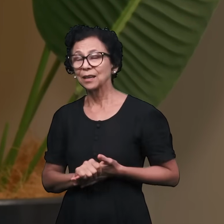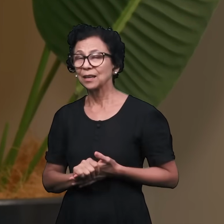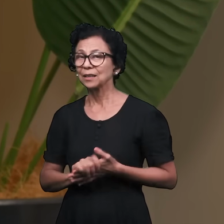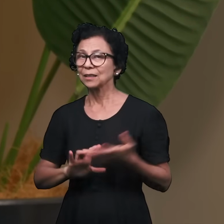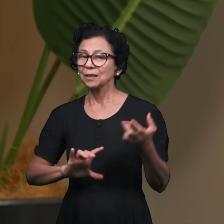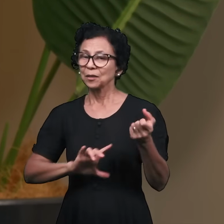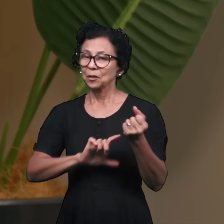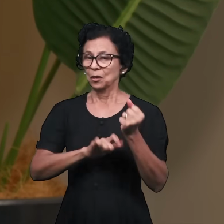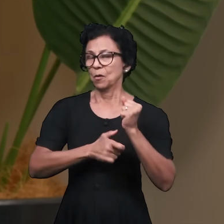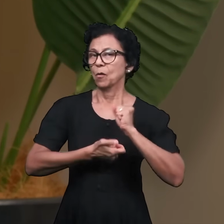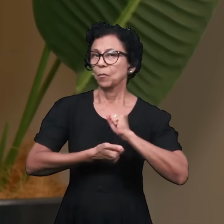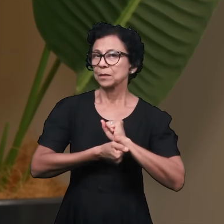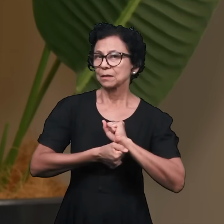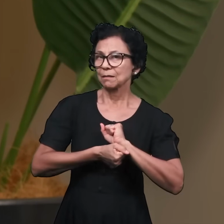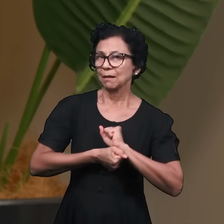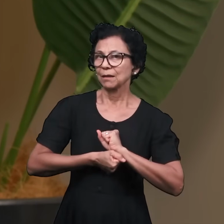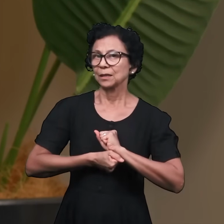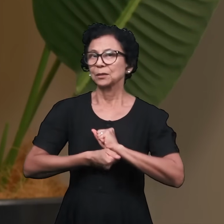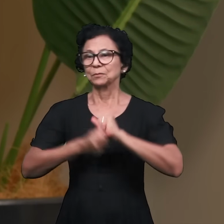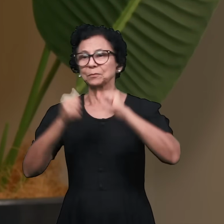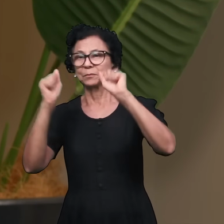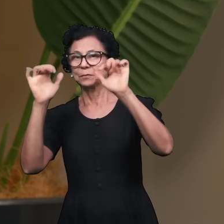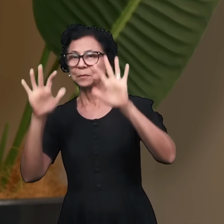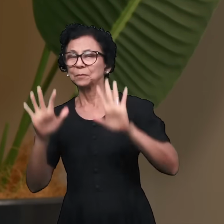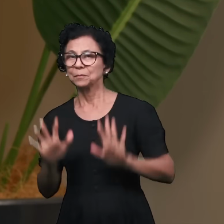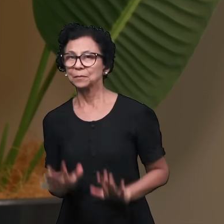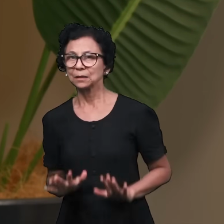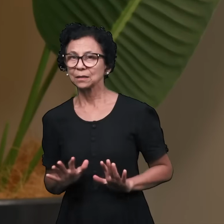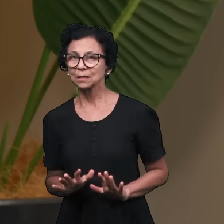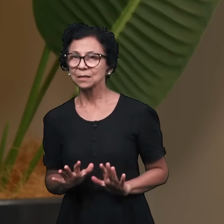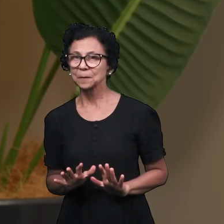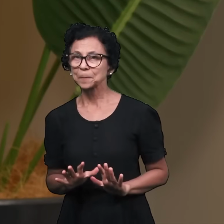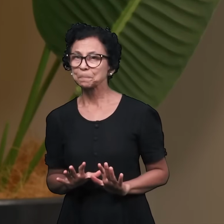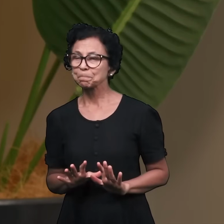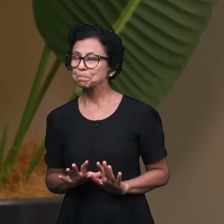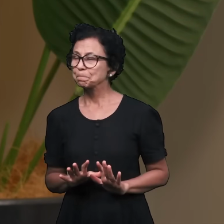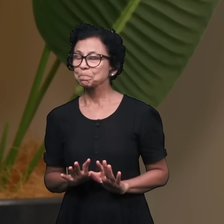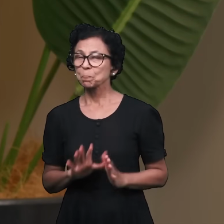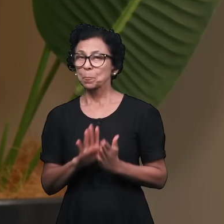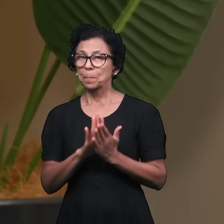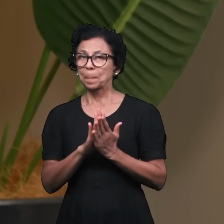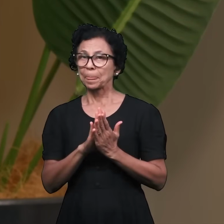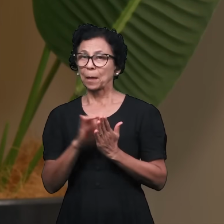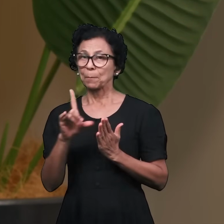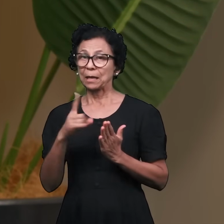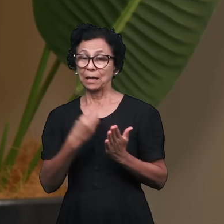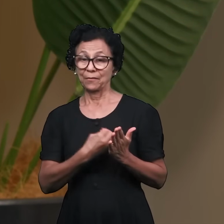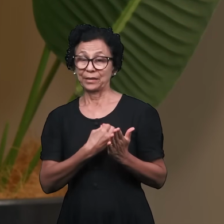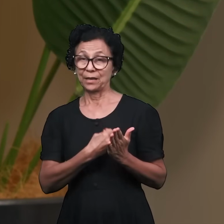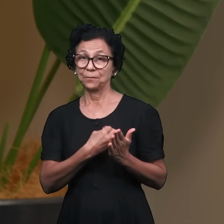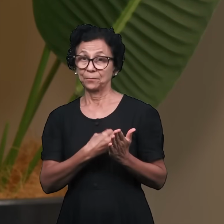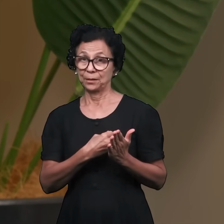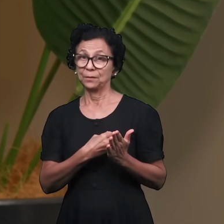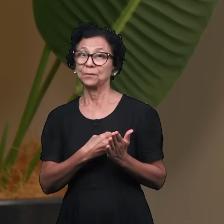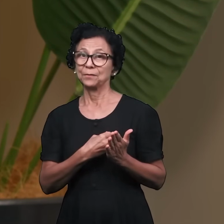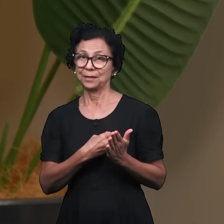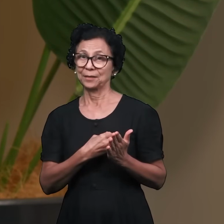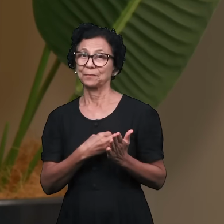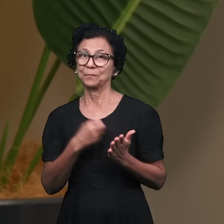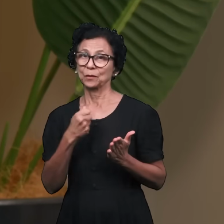mistério nisso, há uma bênção nisso, e tudo aquilo que está na palavra não morre, porque a palavra de